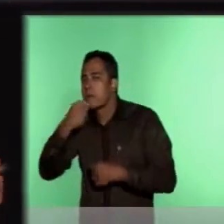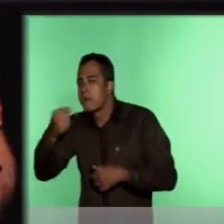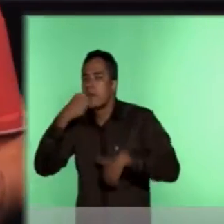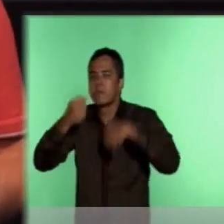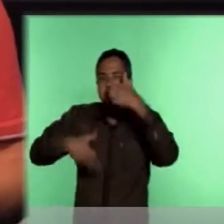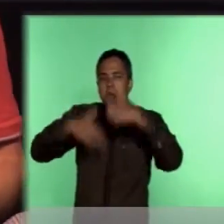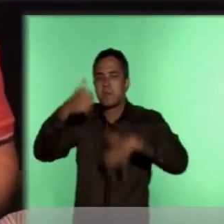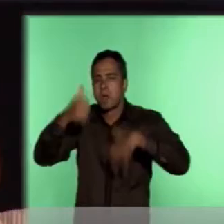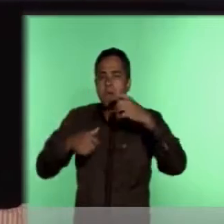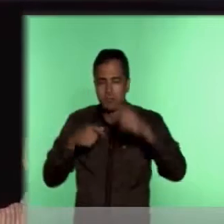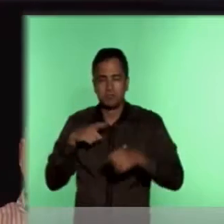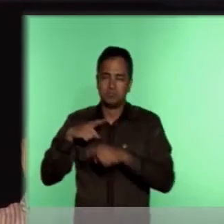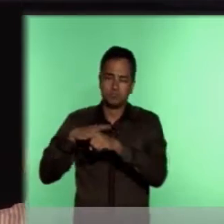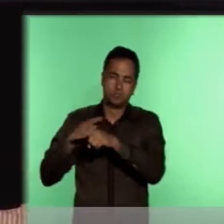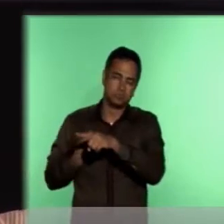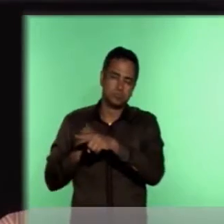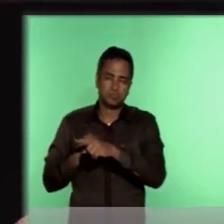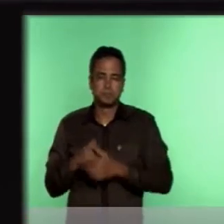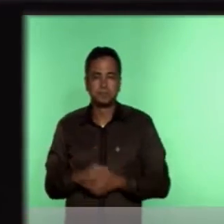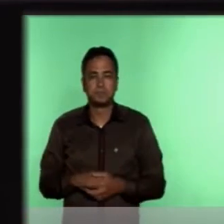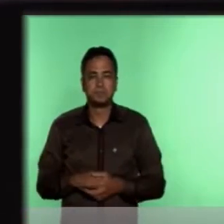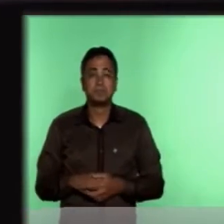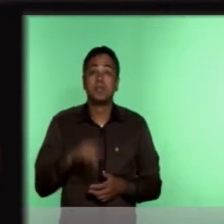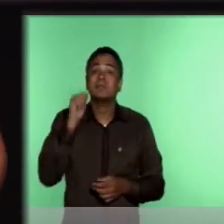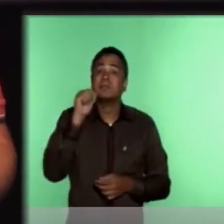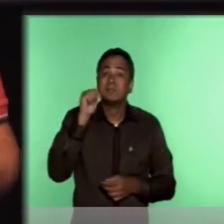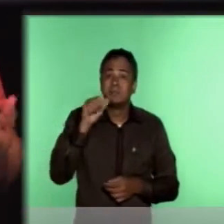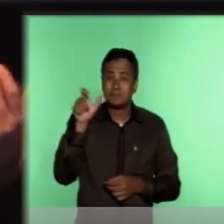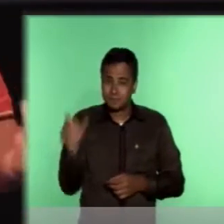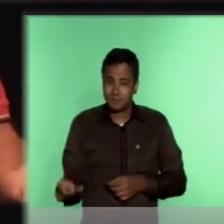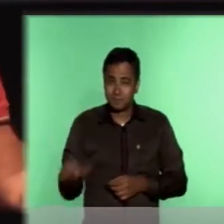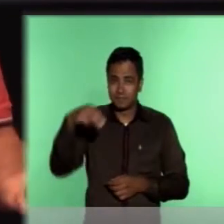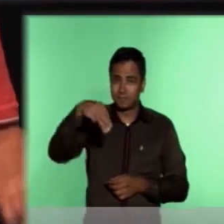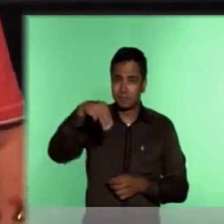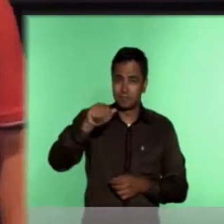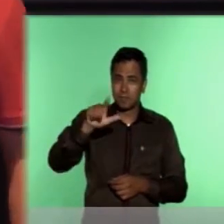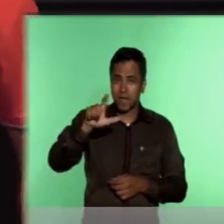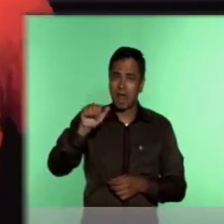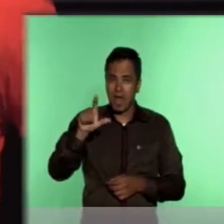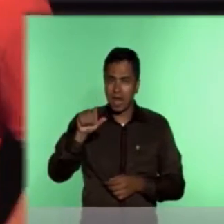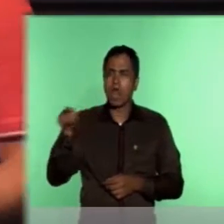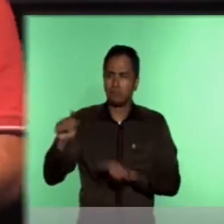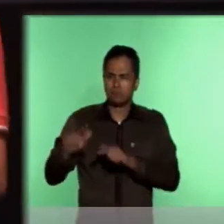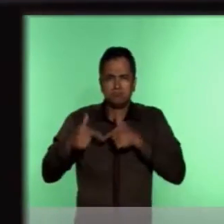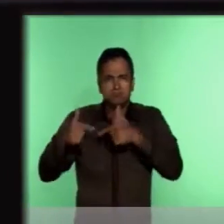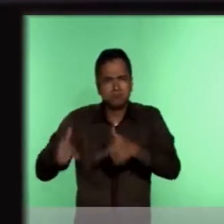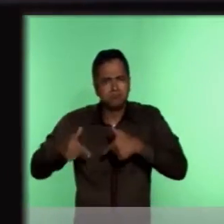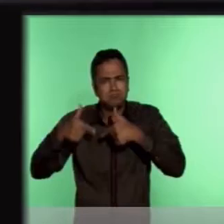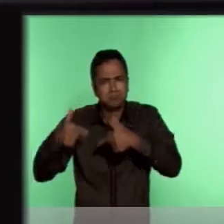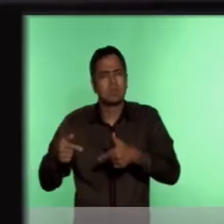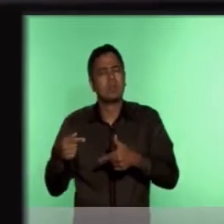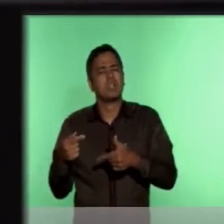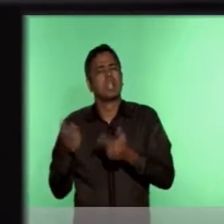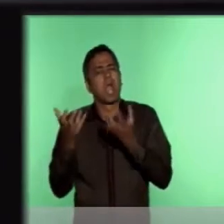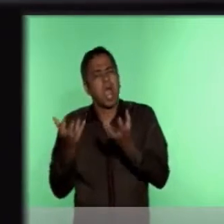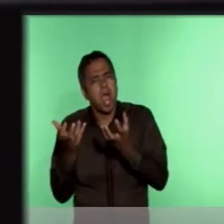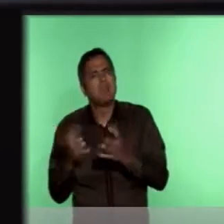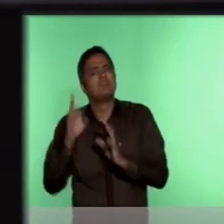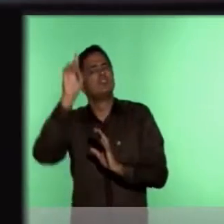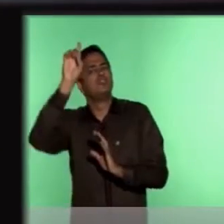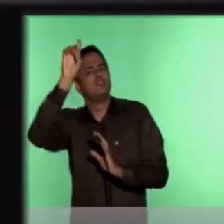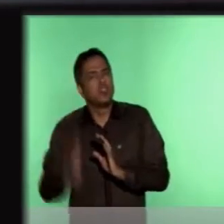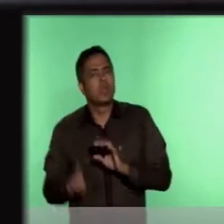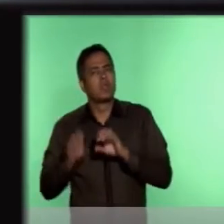Malala, na sua luta pelo direito à educação, ela sofreu uma tentativa de assassinato no